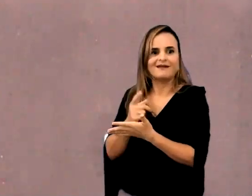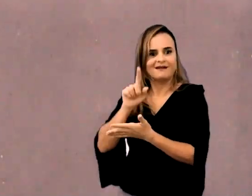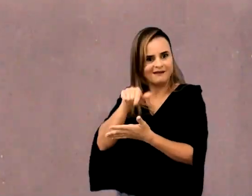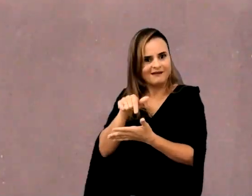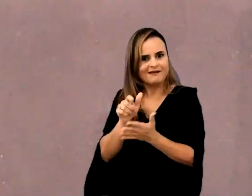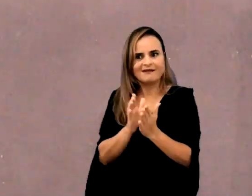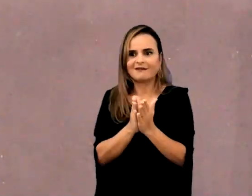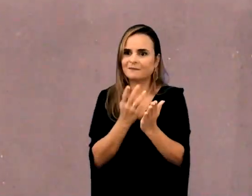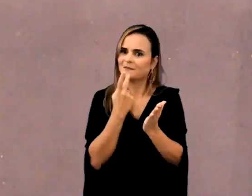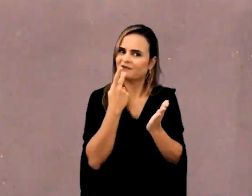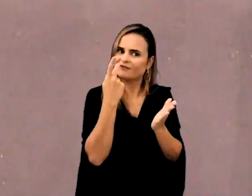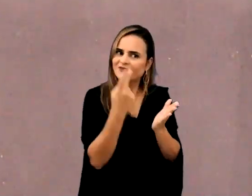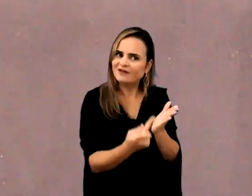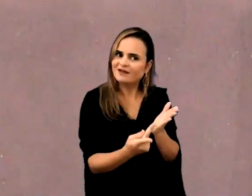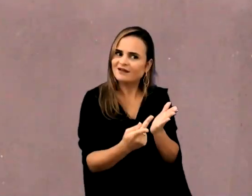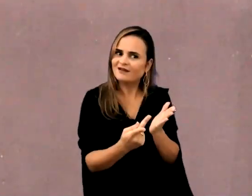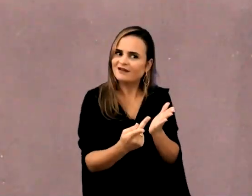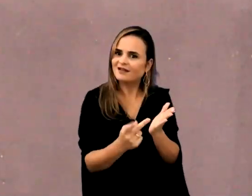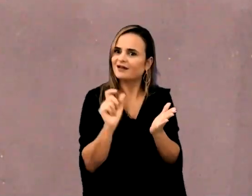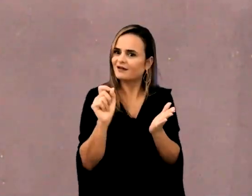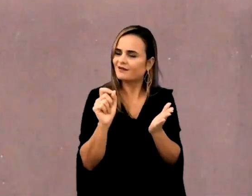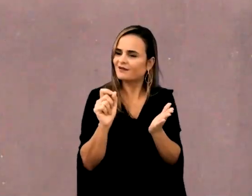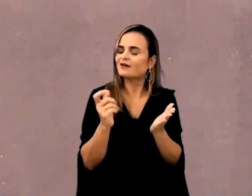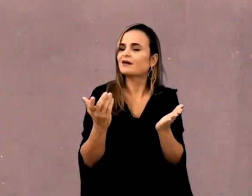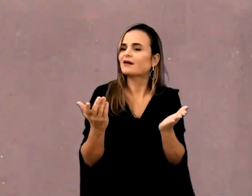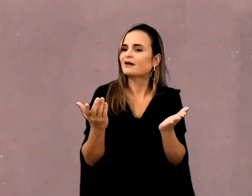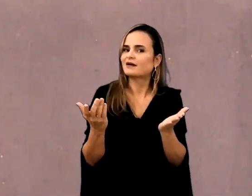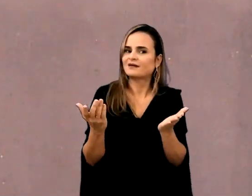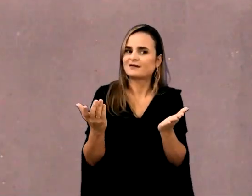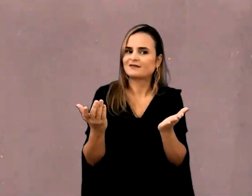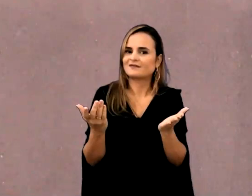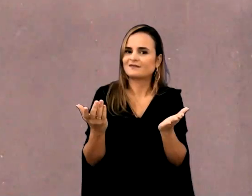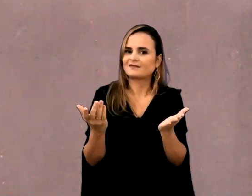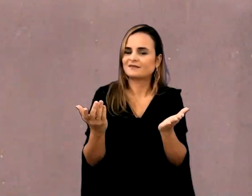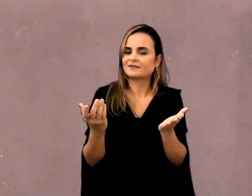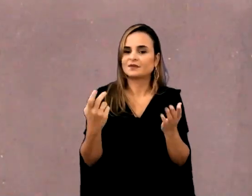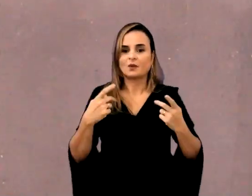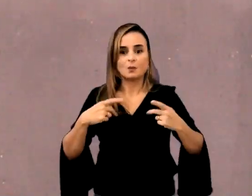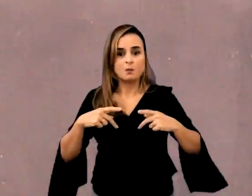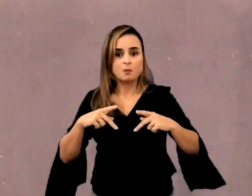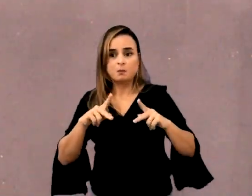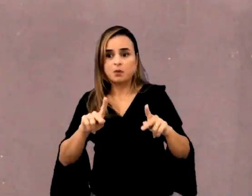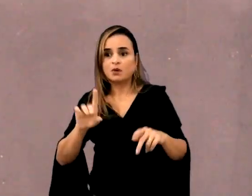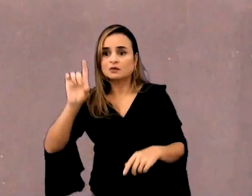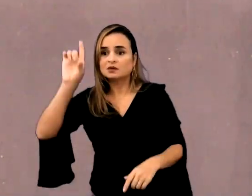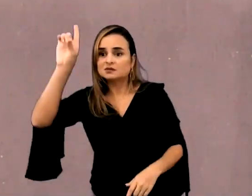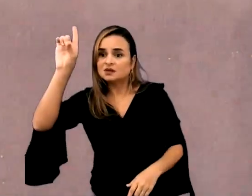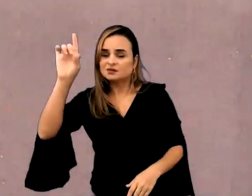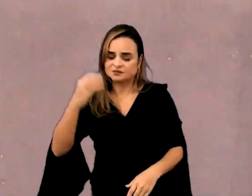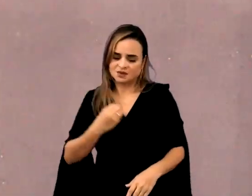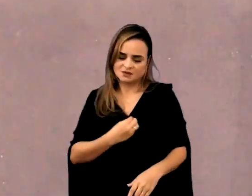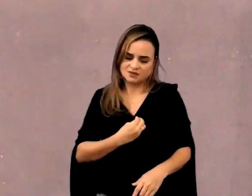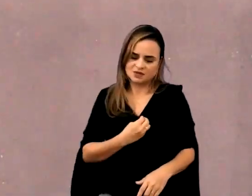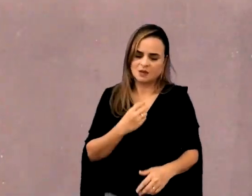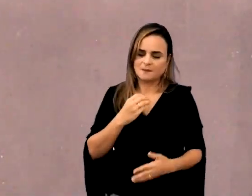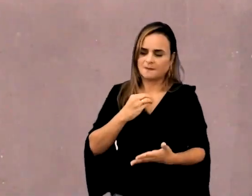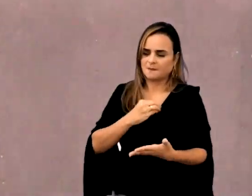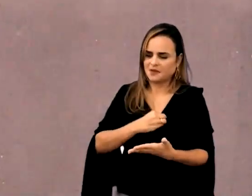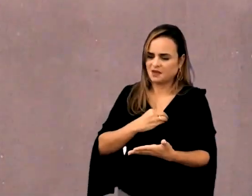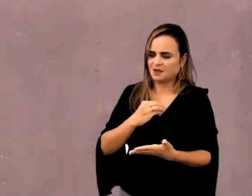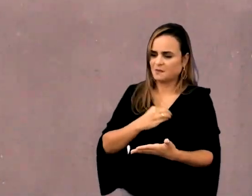A Bíblia diz vários fatores que o povo de Deus começa a pecar contra